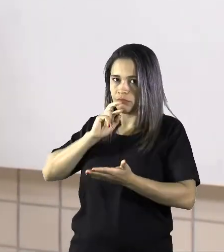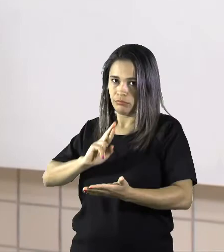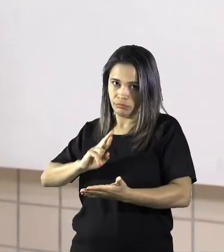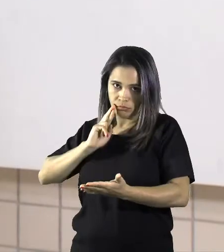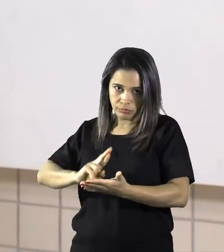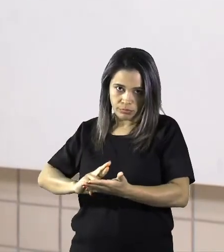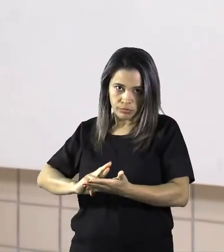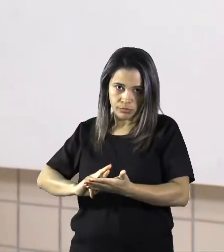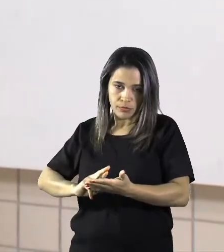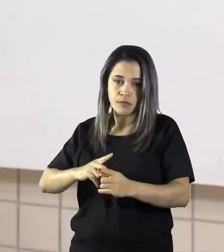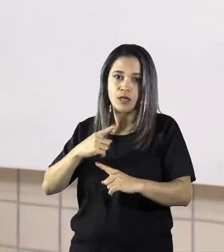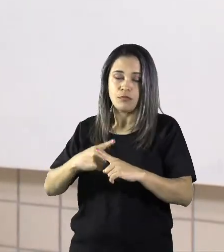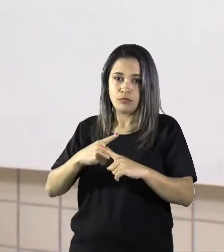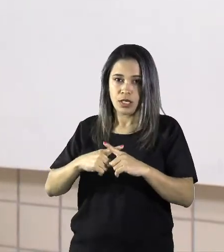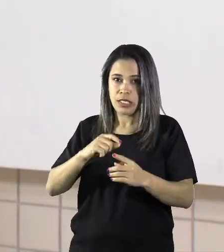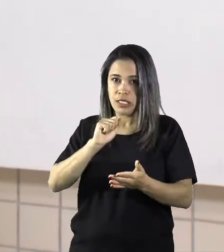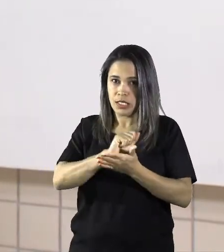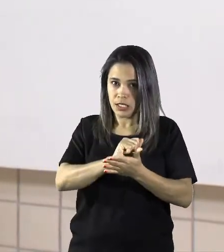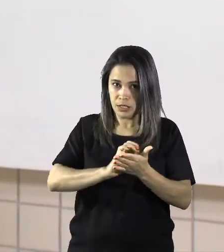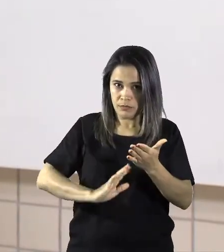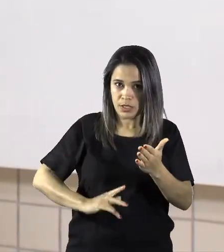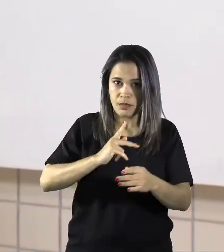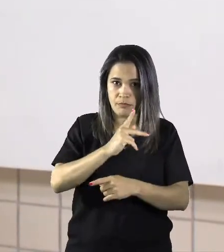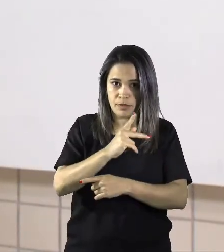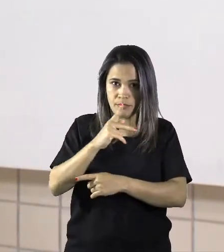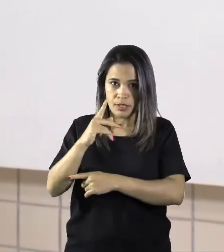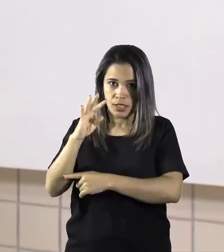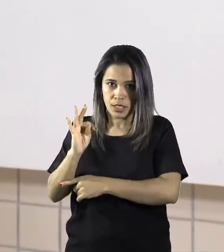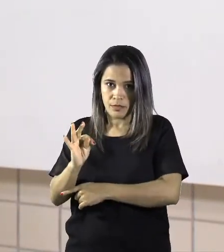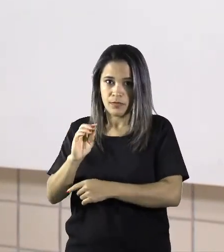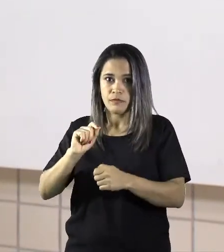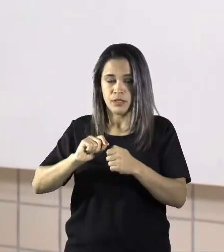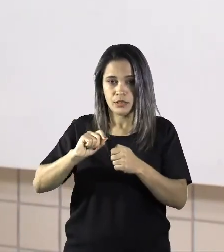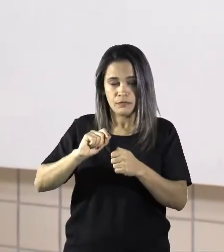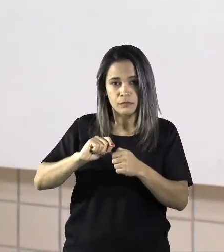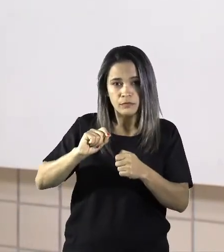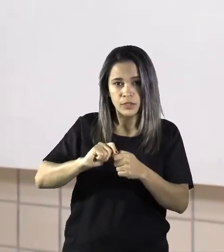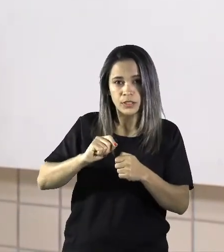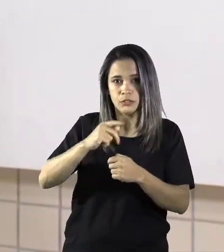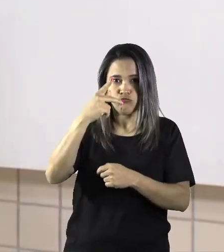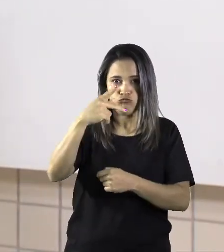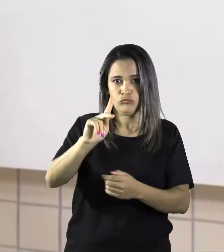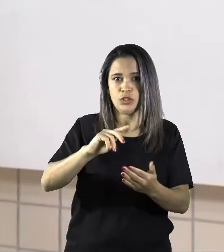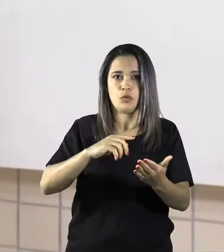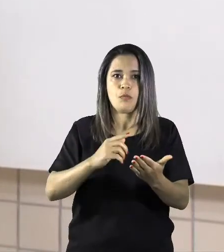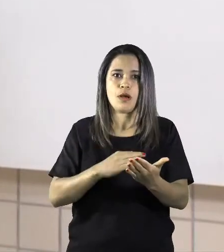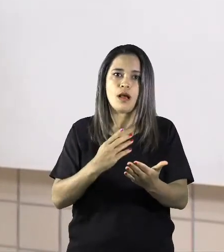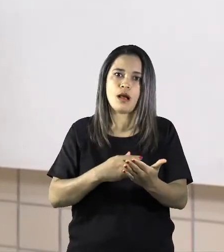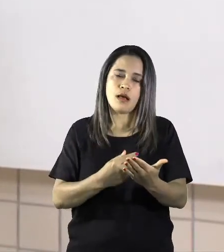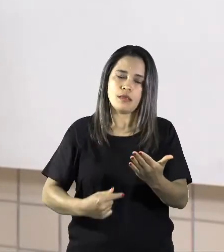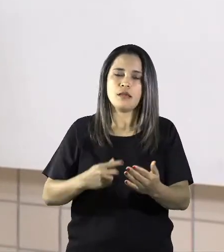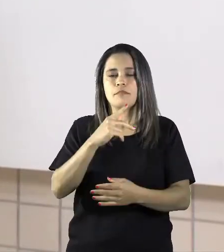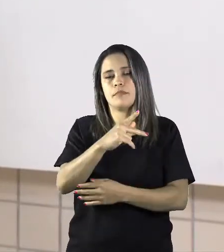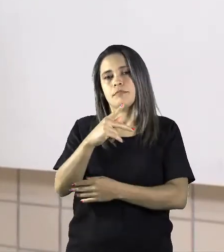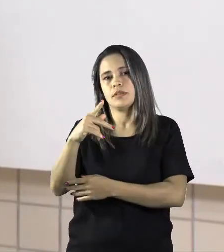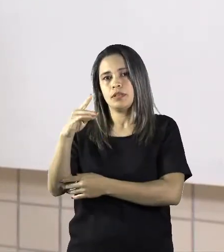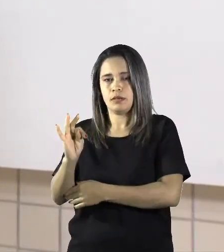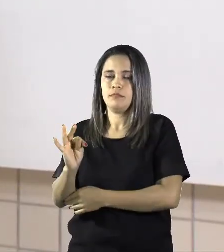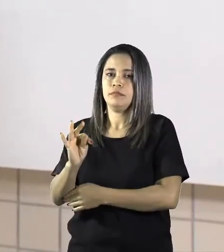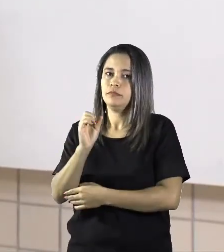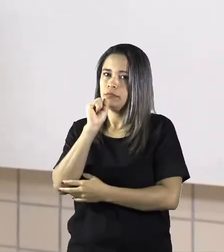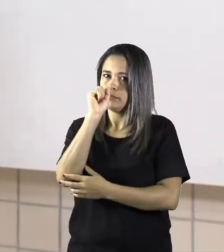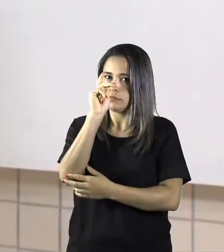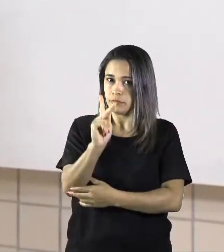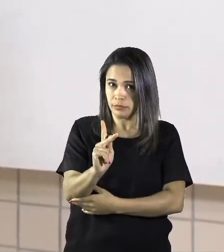Porque as atividades de PPT, você vai estar executando elas no seu caderno de PPT, ok?